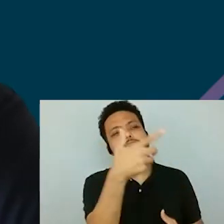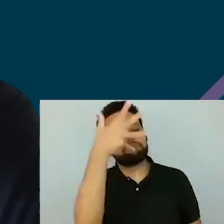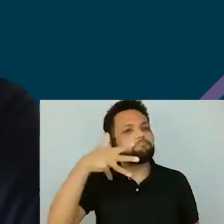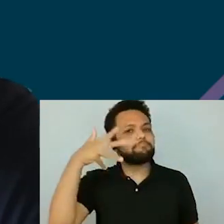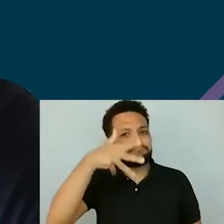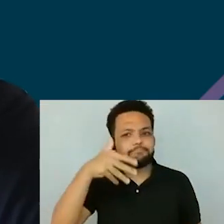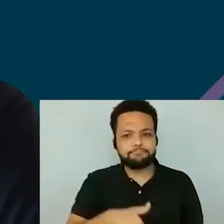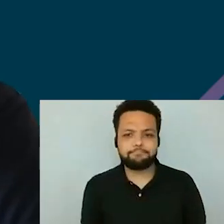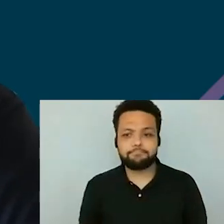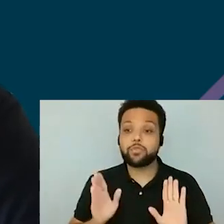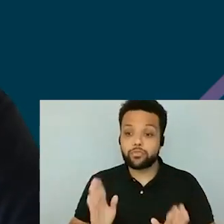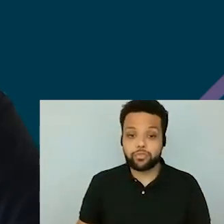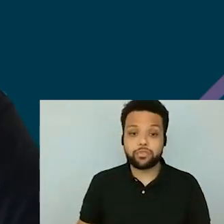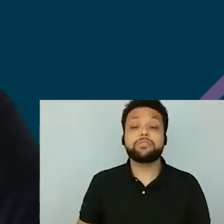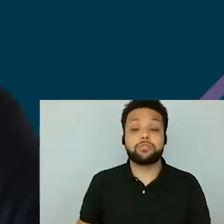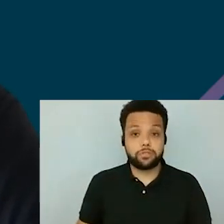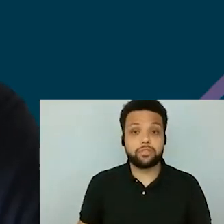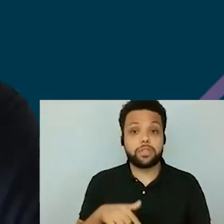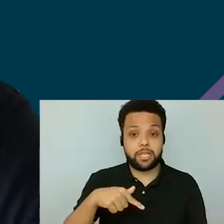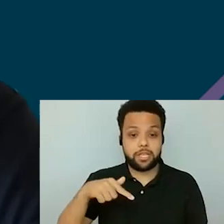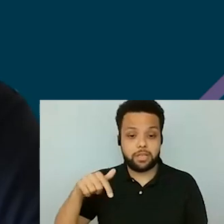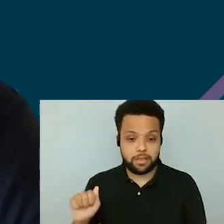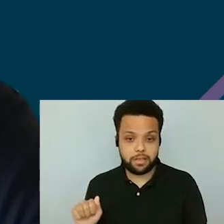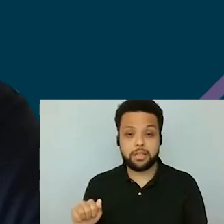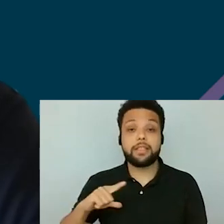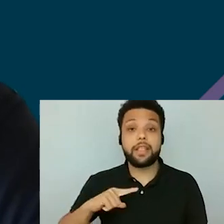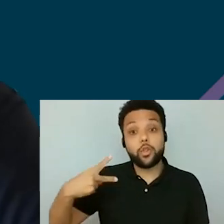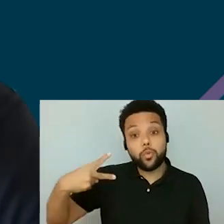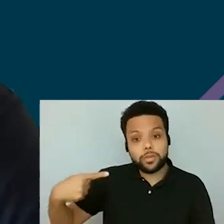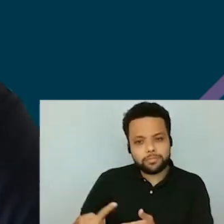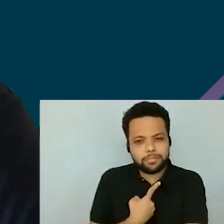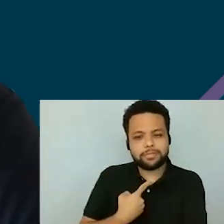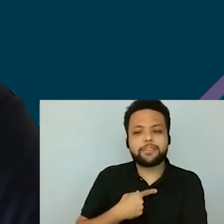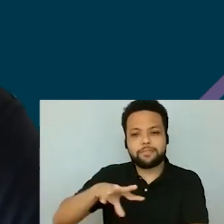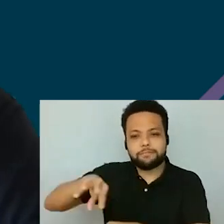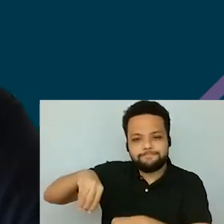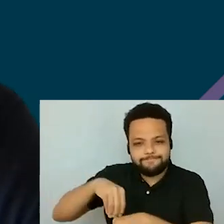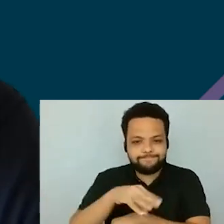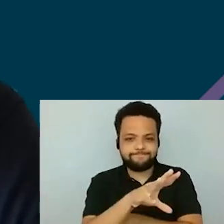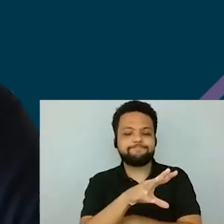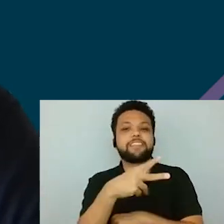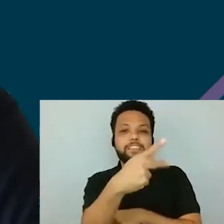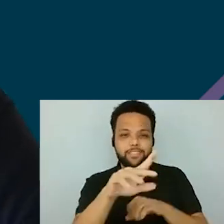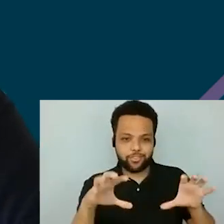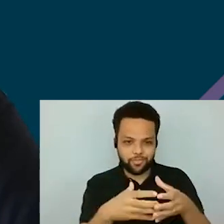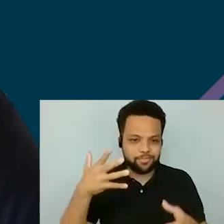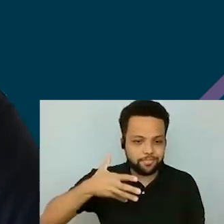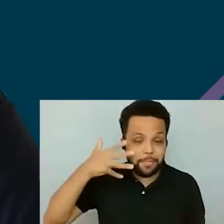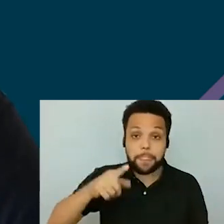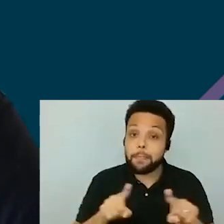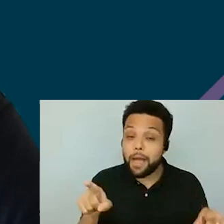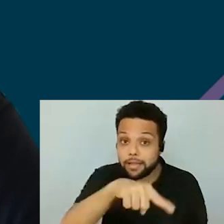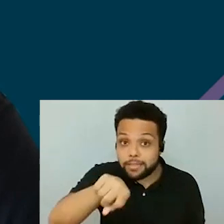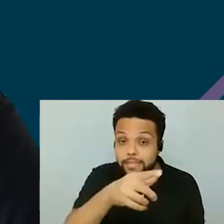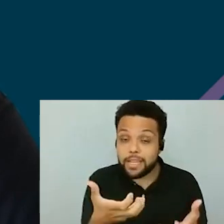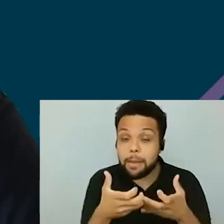já temos aqui na nossa sessão de Q&A, pessoal, 2 perguntinhas que eu vou endereçar com esse time. Mas se vocês quiserem também